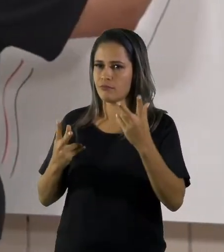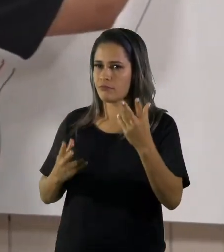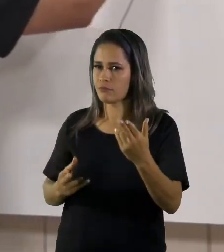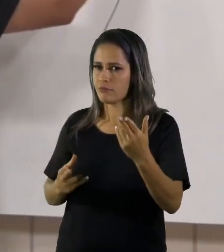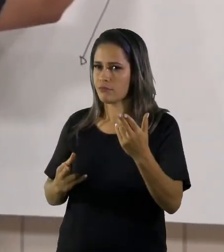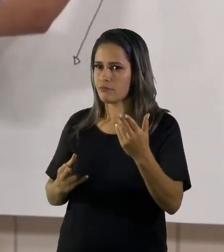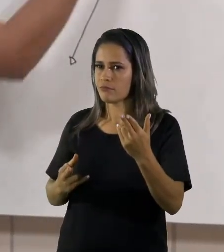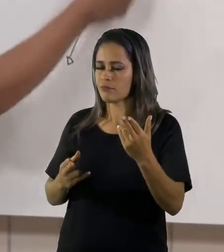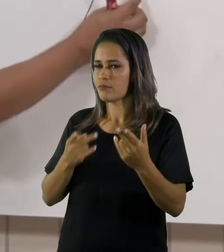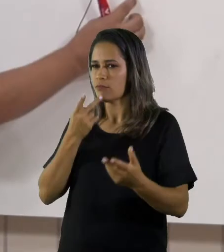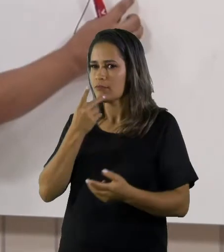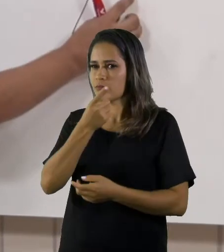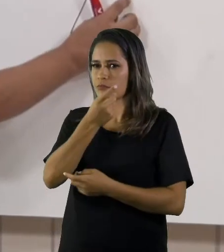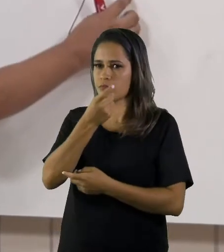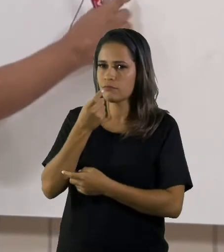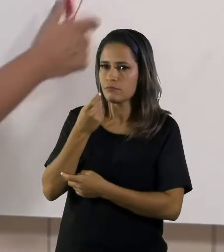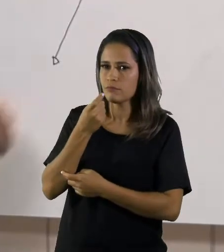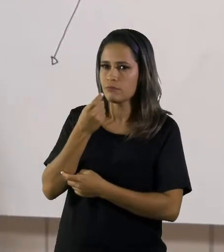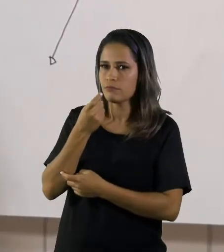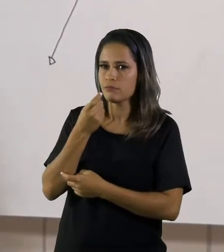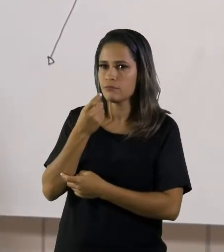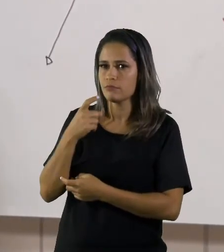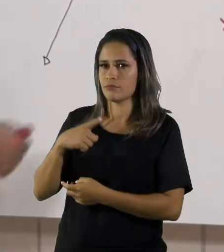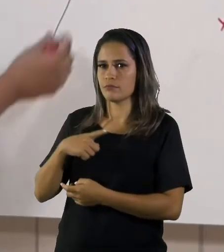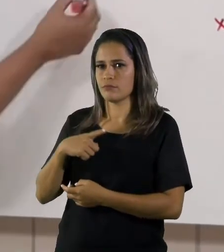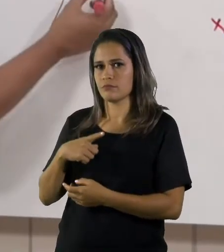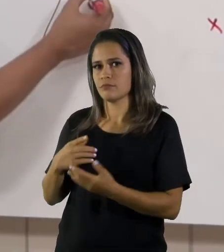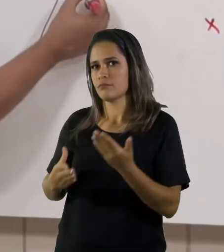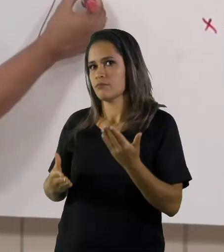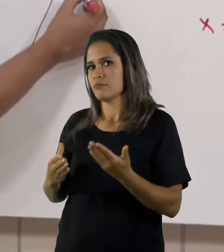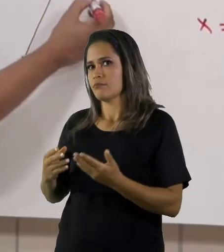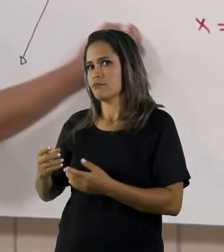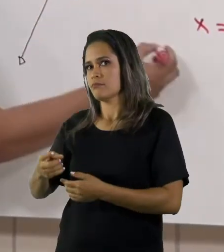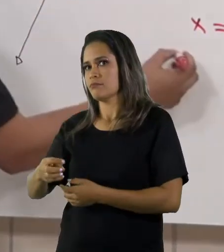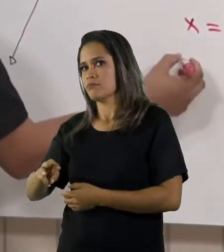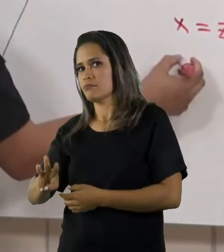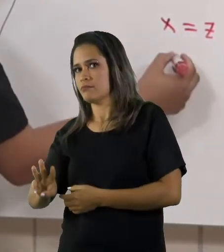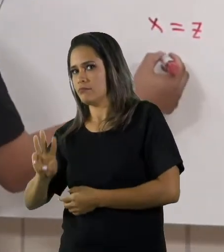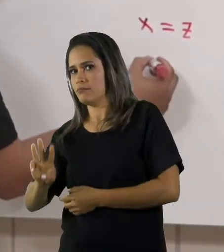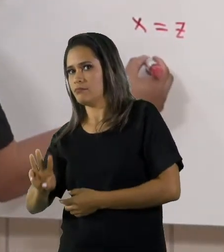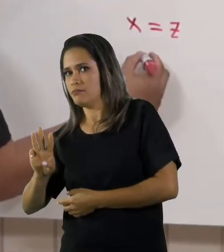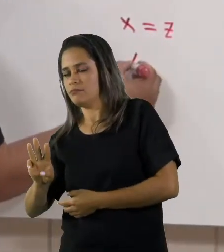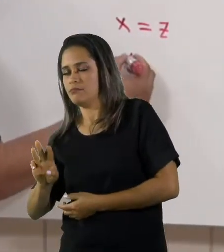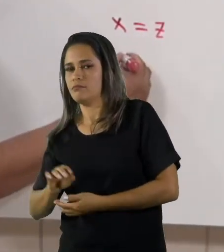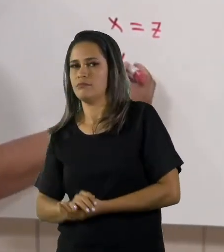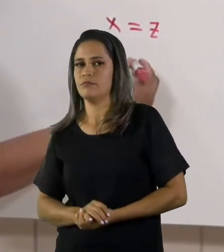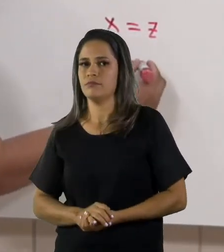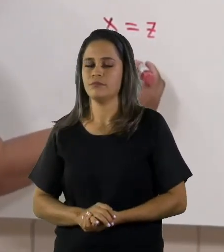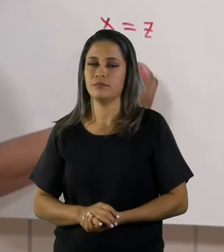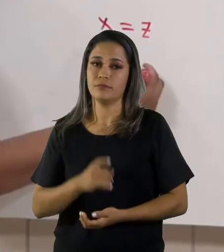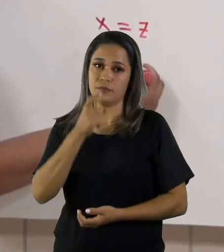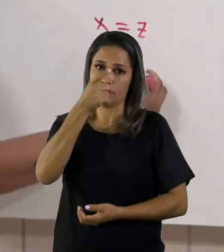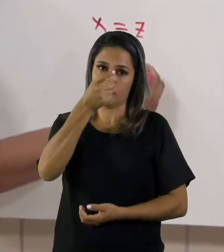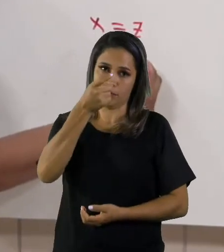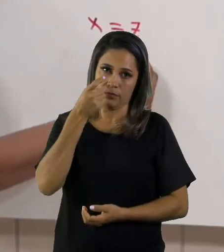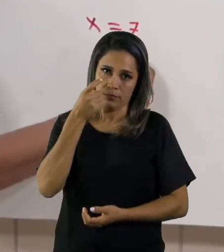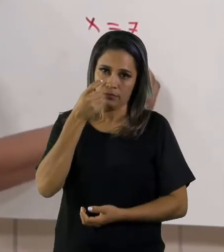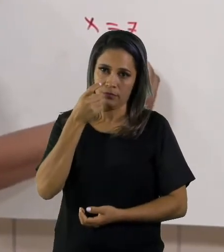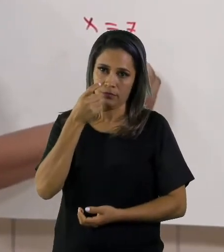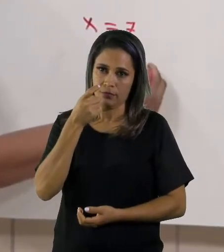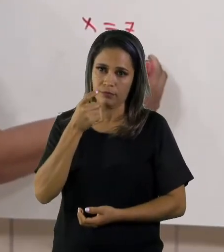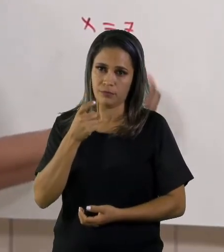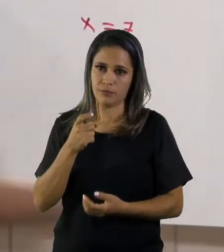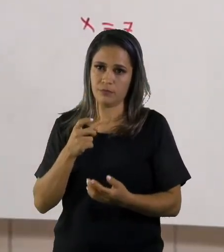posso dizer que o X tem a mesma medida do W. Então, o X